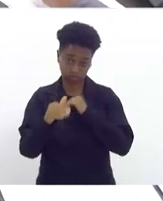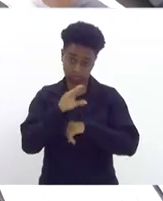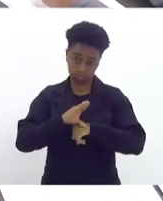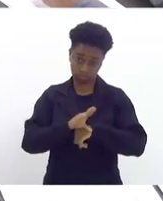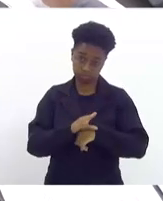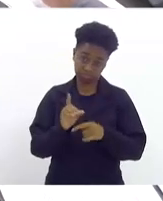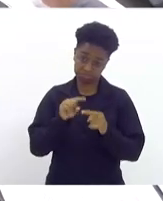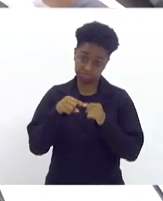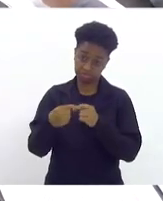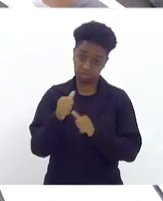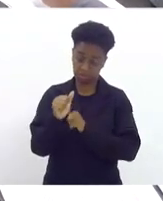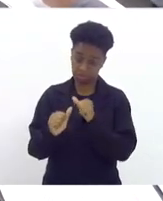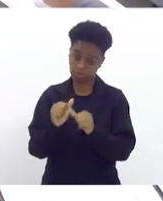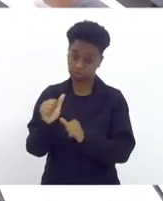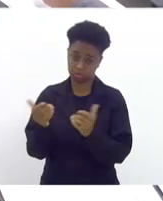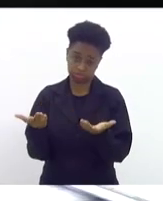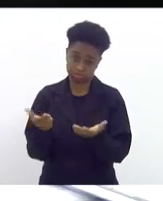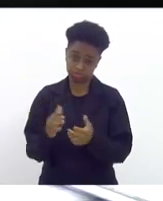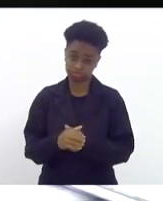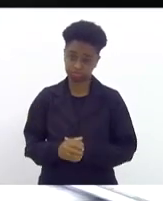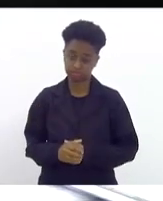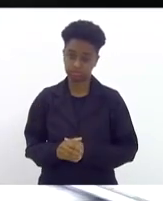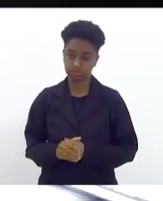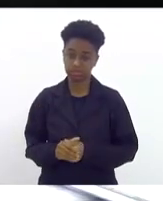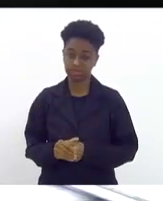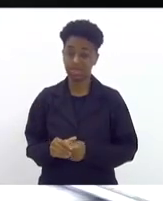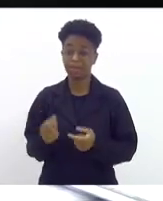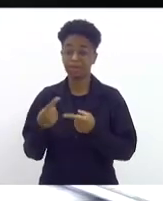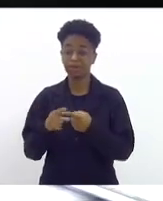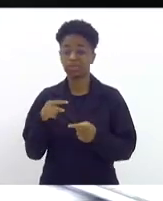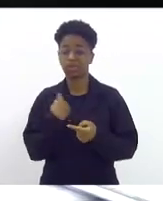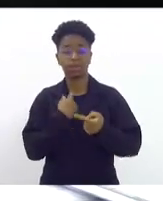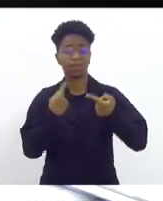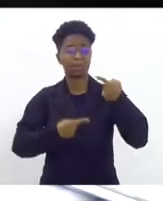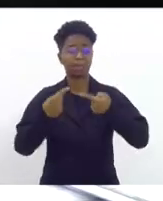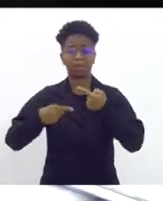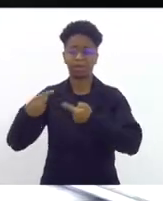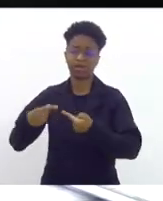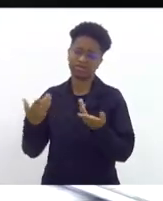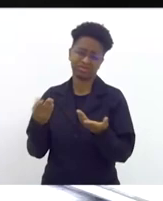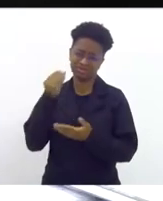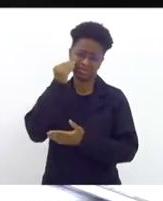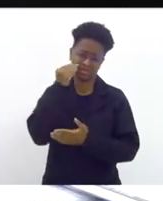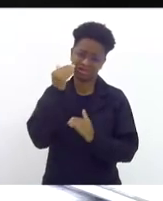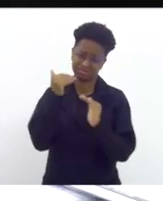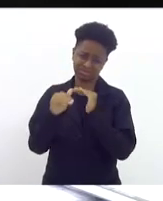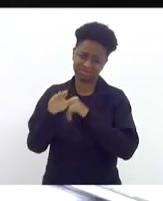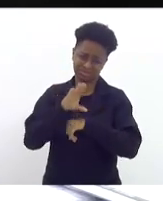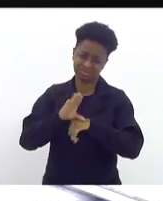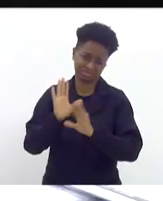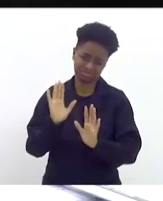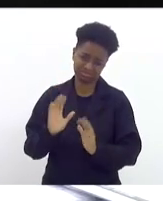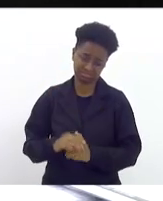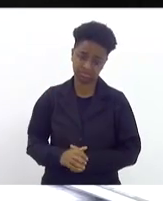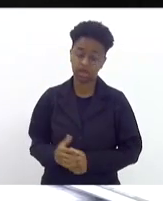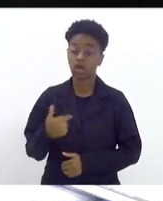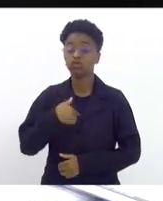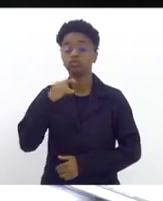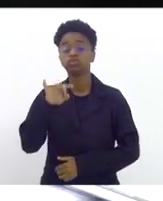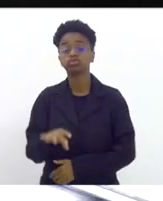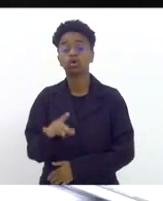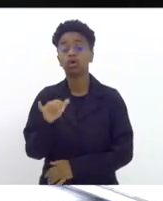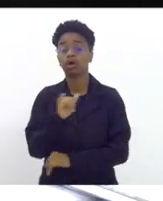legislativo personalidade o tempo inteiro vamos enfrentar a constitucionalidade eu só queria